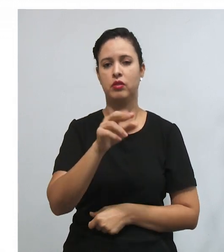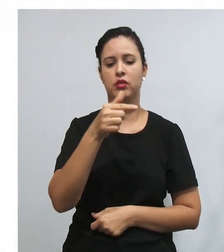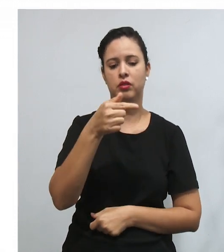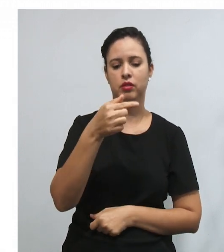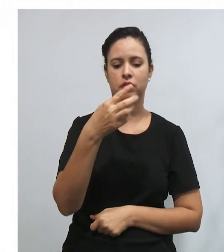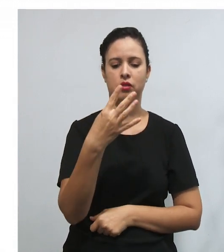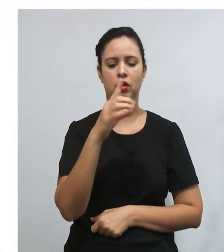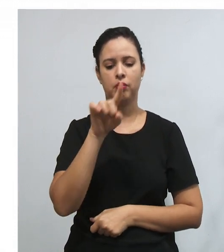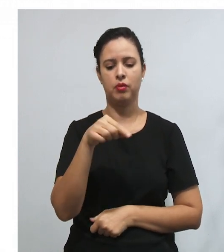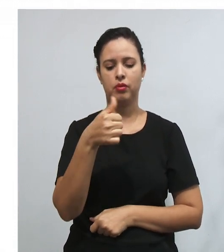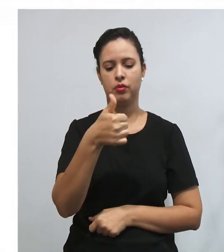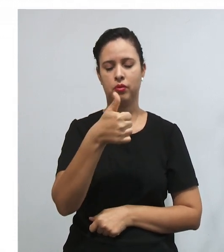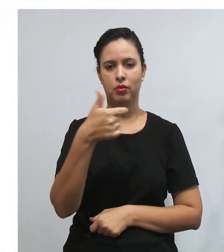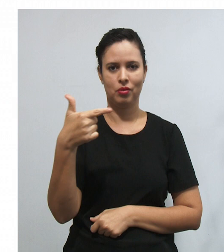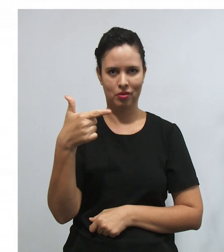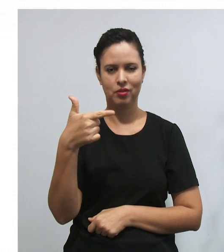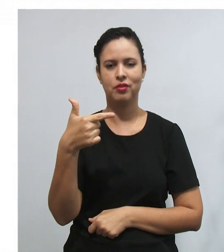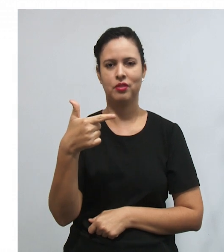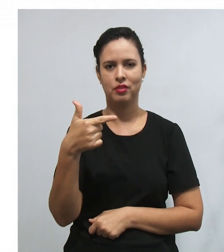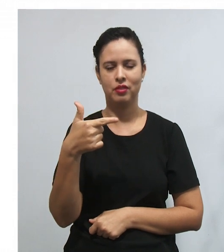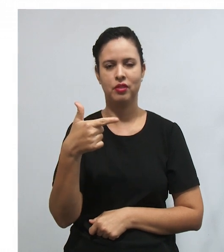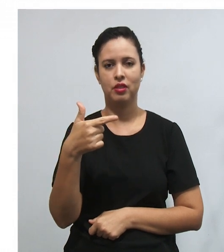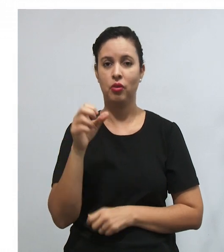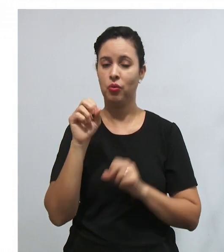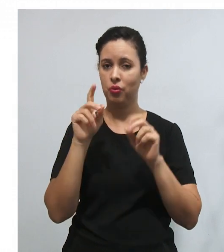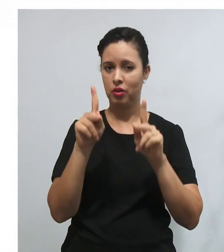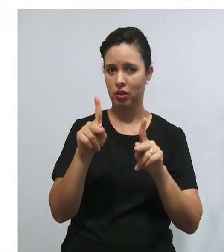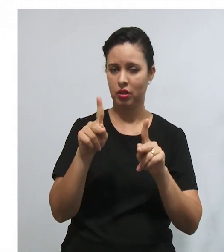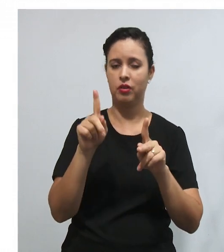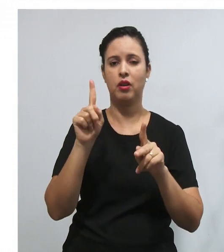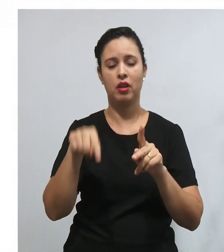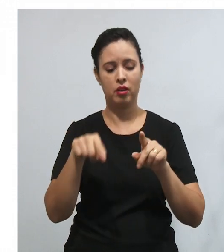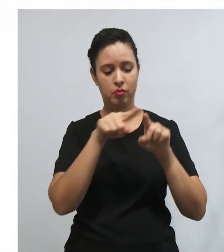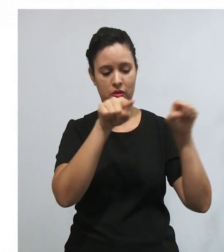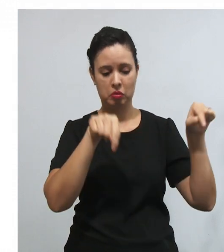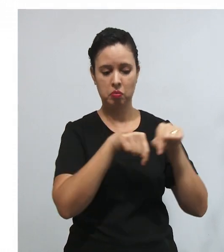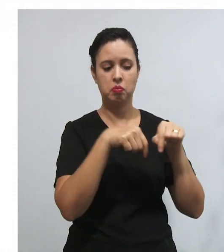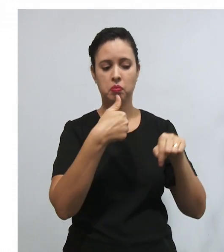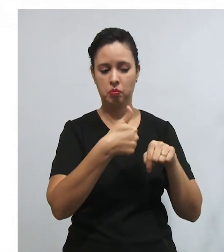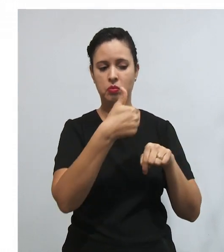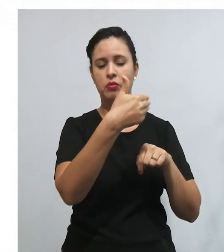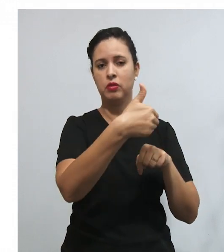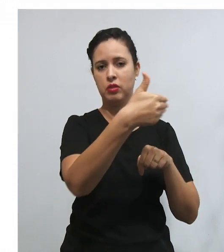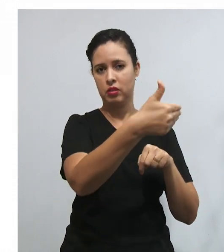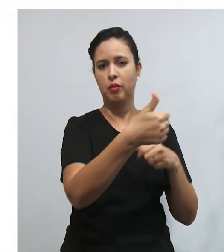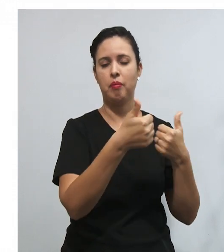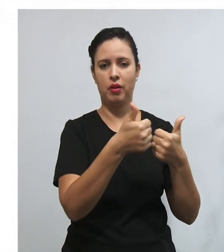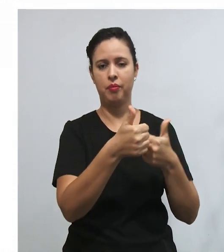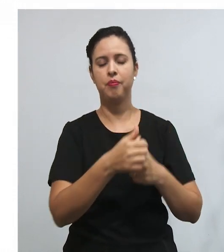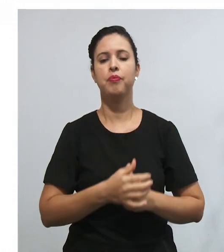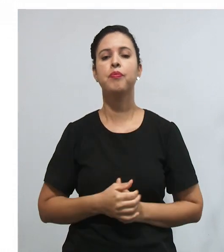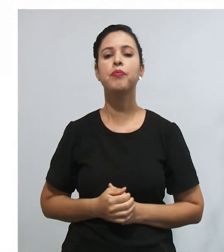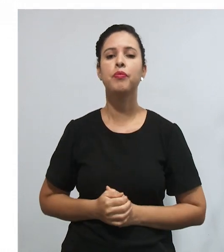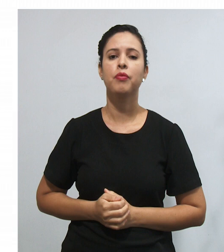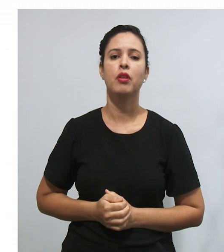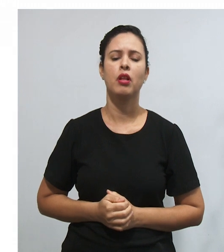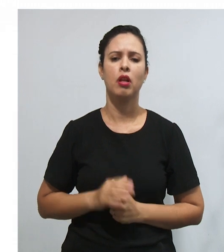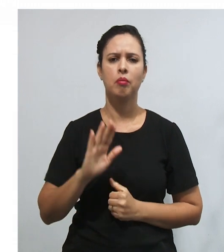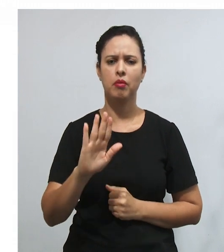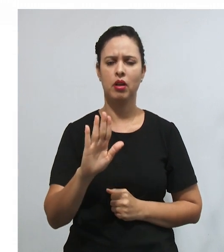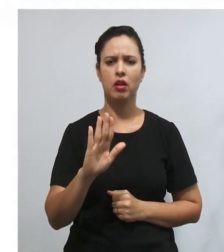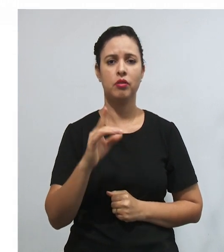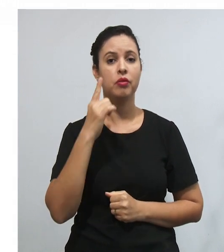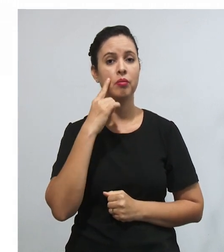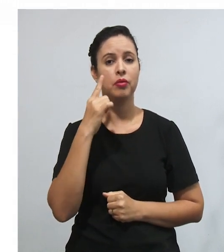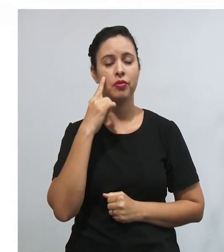74,12 para a turma toda. Essa é a média da turma. Ok, é uma turma que está indo bem. Mas aí se eu quiser gerar a média das meninas,